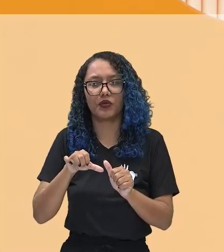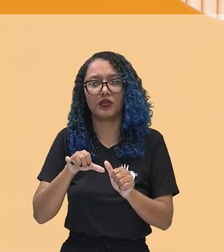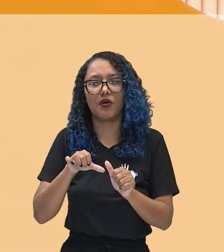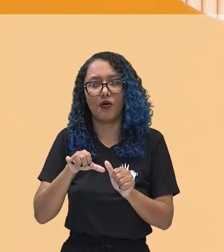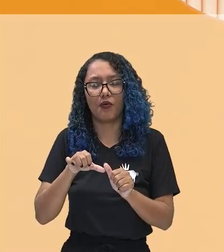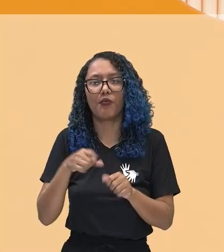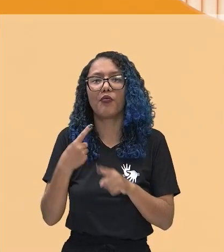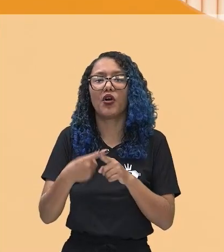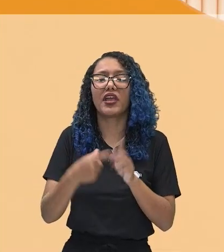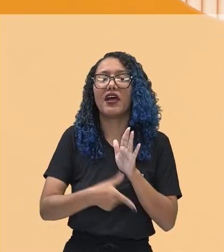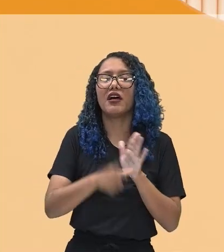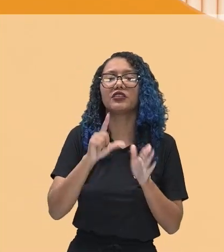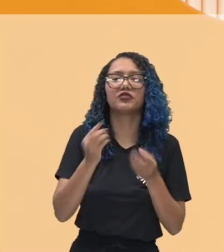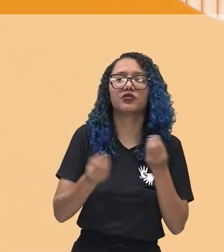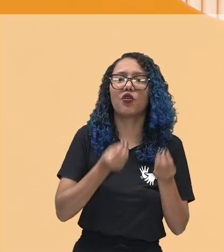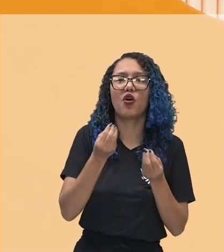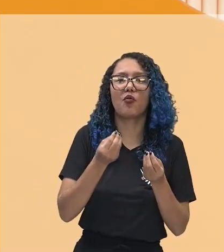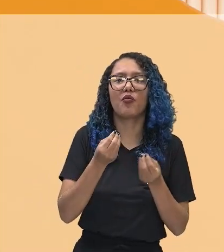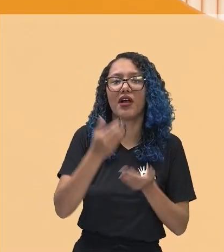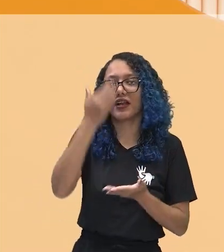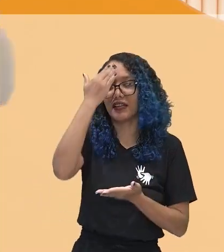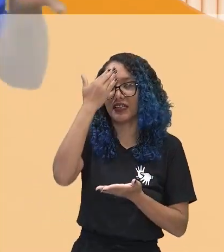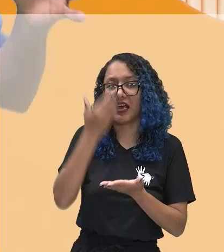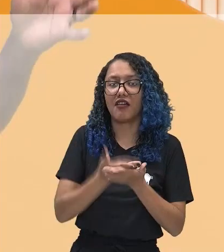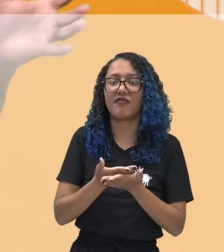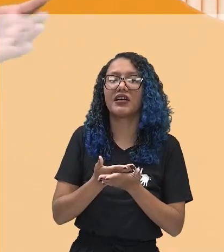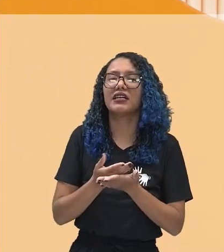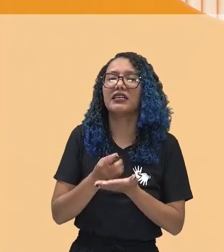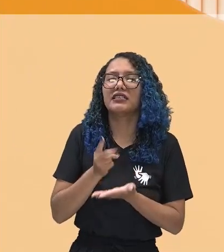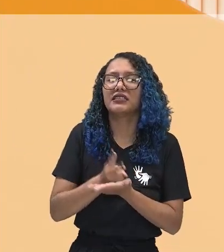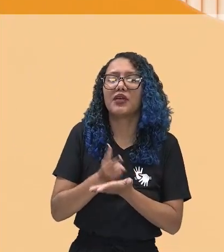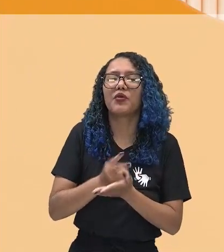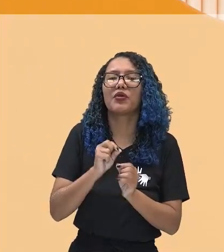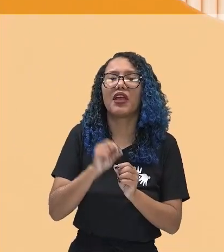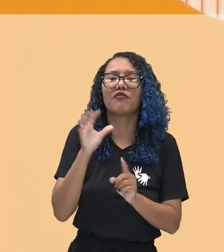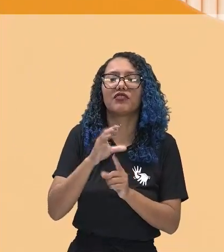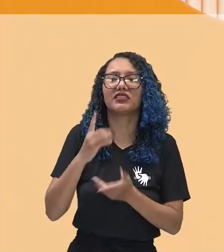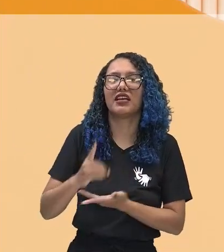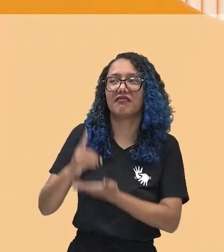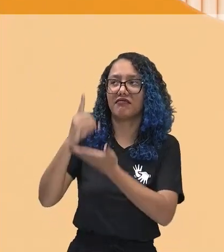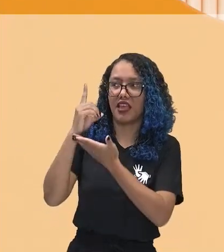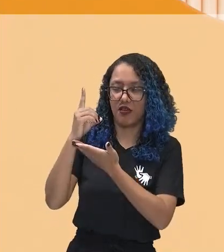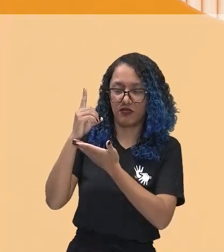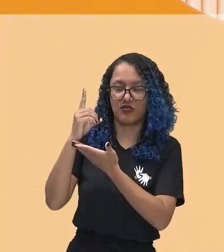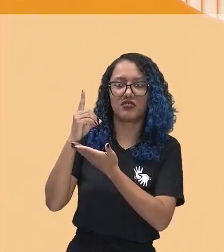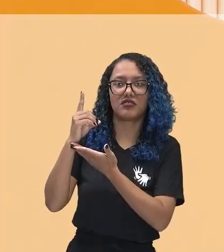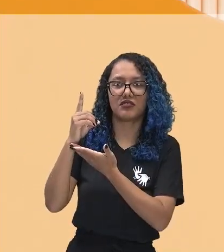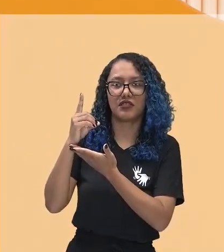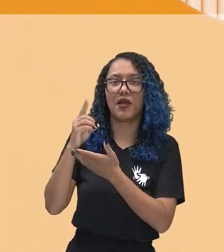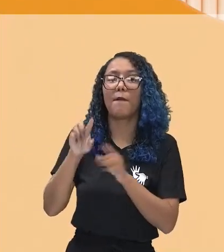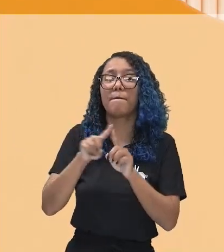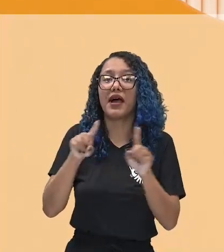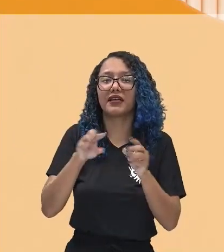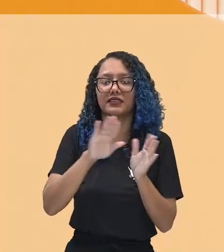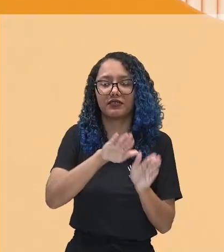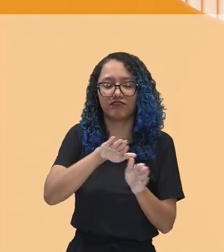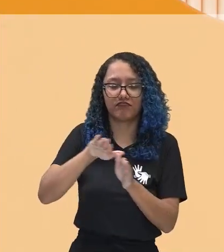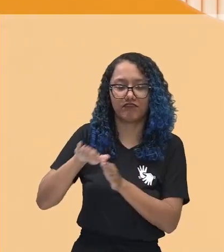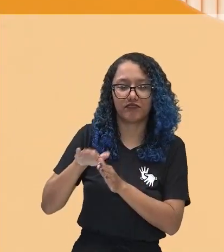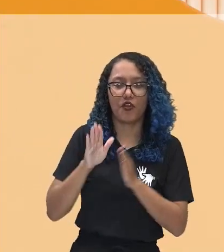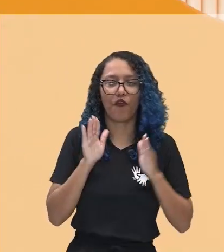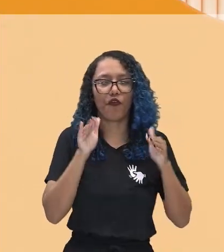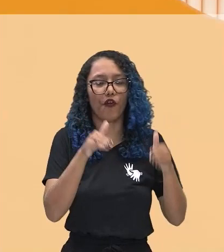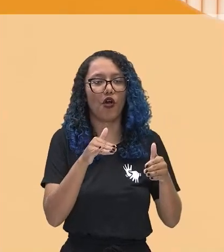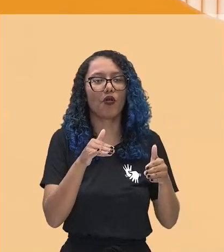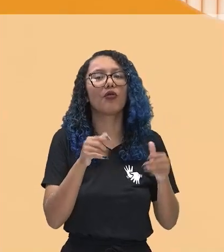Deus, né? O teocentrismo. E de repente nós saímos dessa ideia e dizemos, não, agora nós somos o centro de